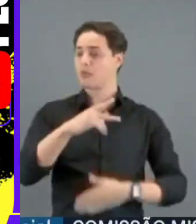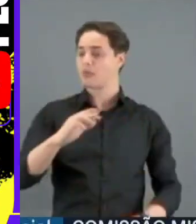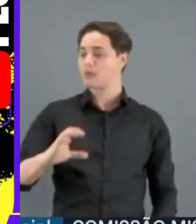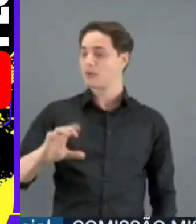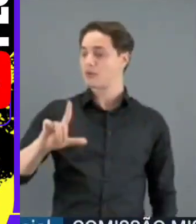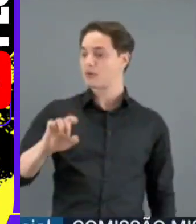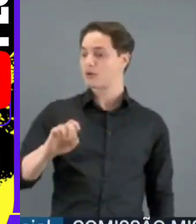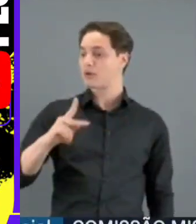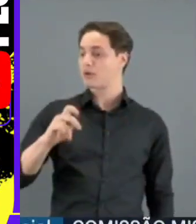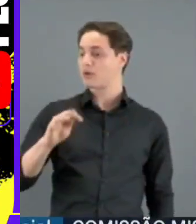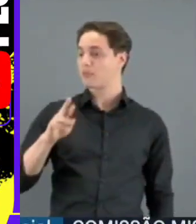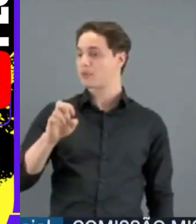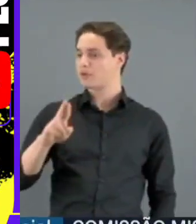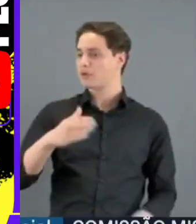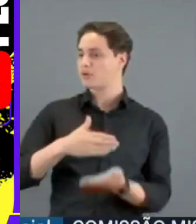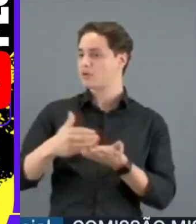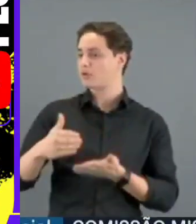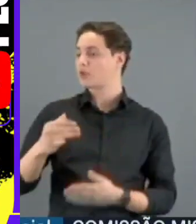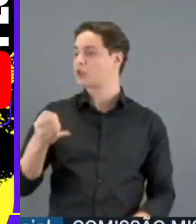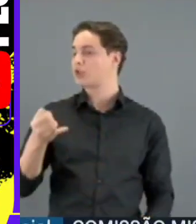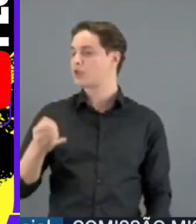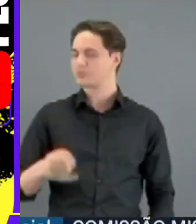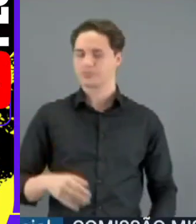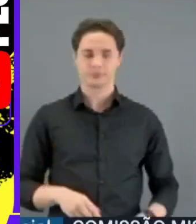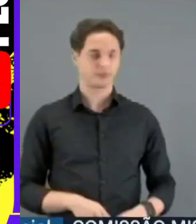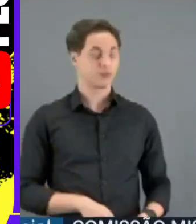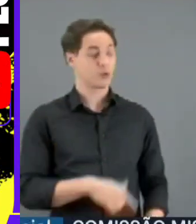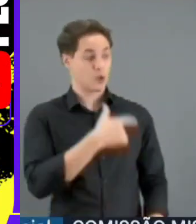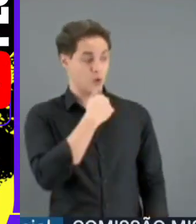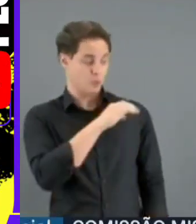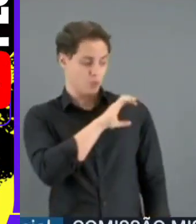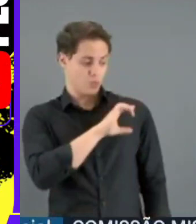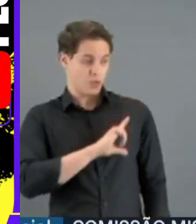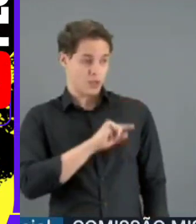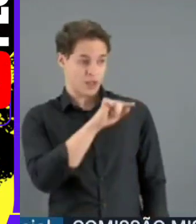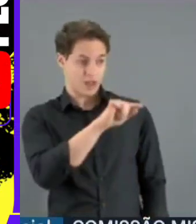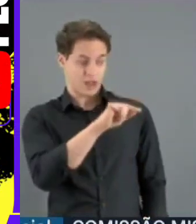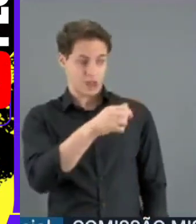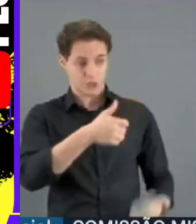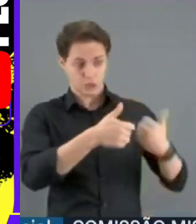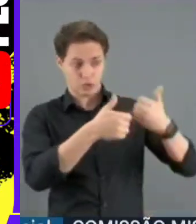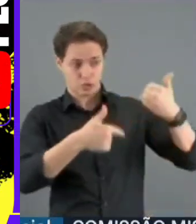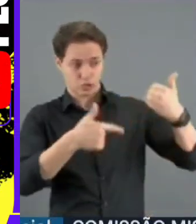no início de janeiro até o 8 de janeiro? Coronel Klepter era o subcomandante-geral.